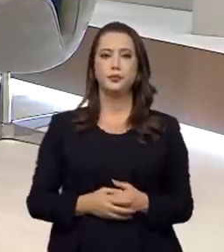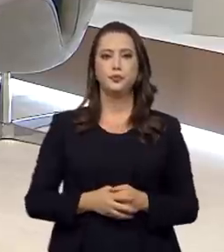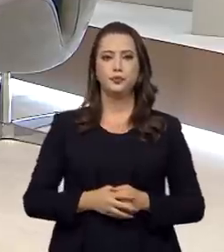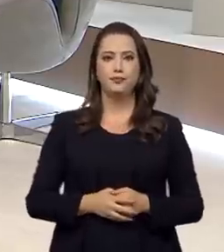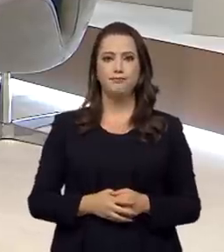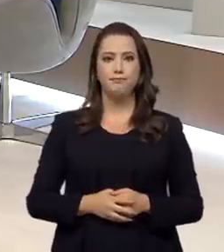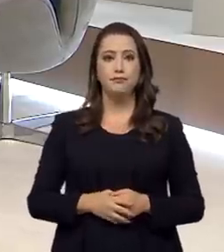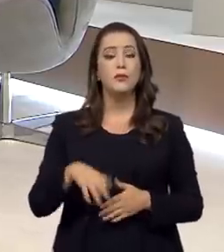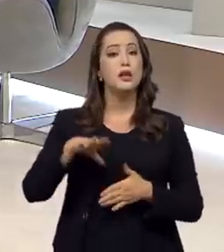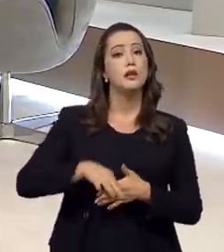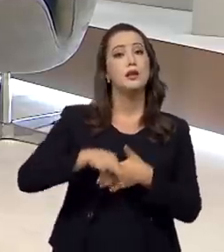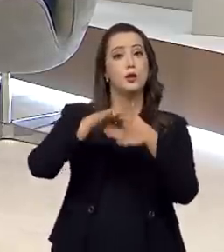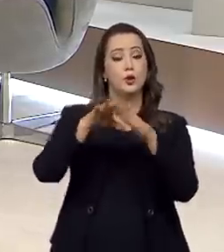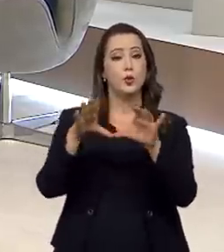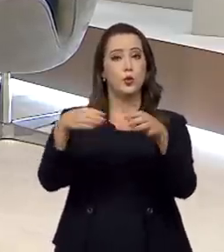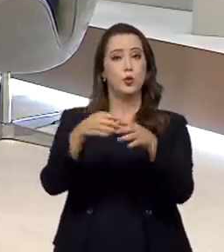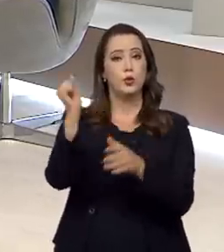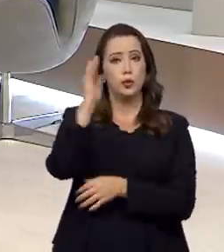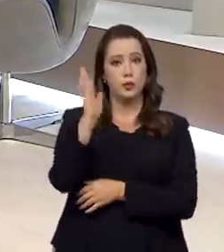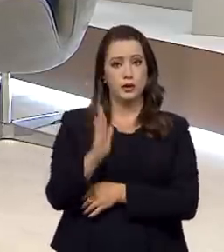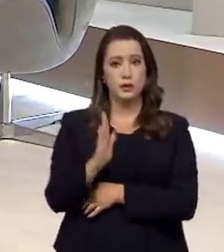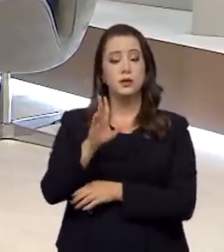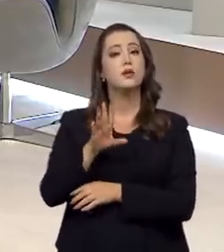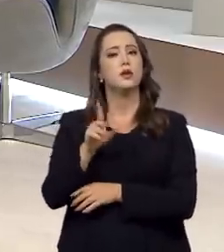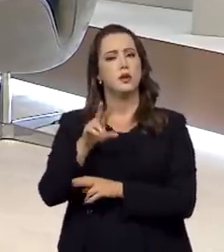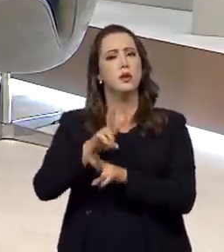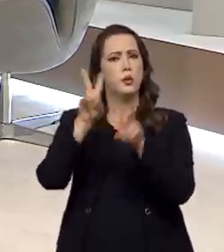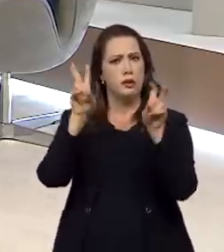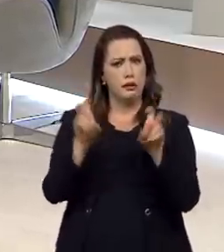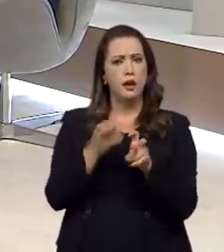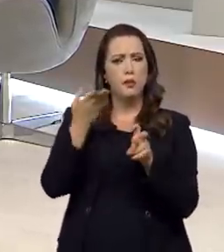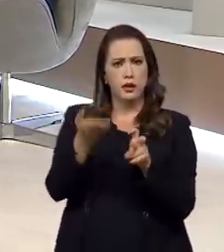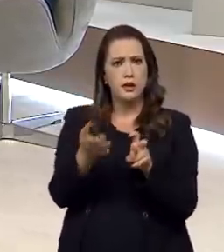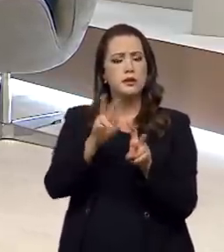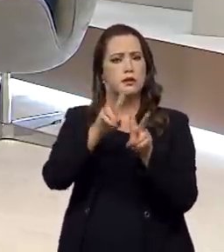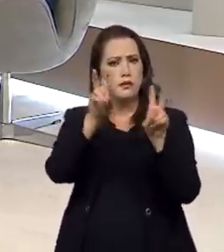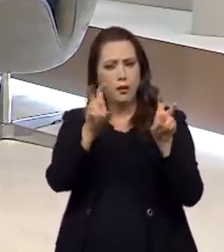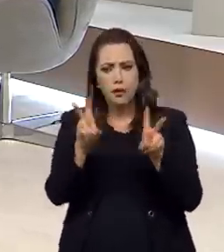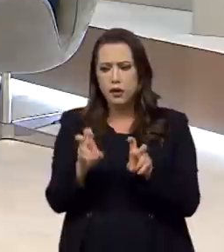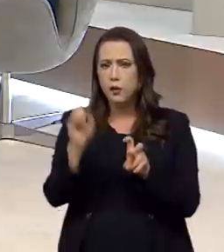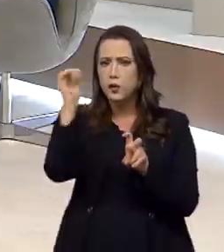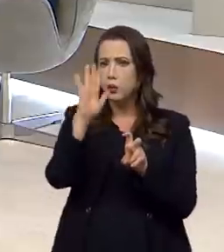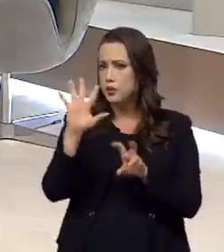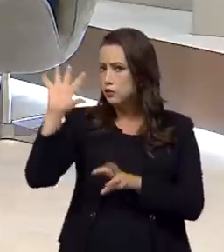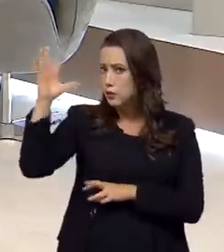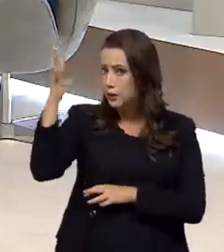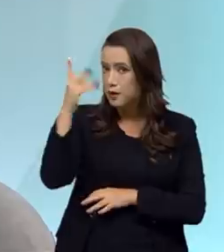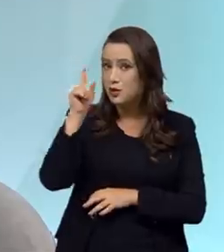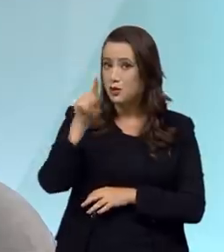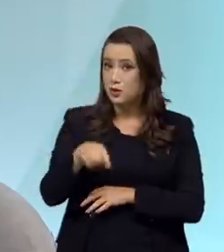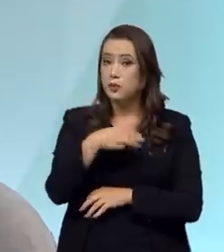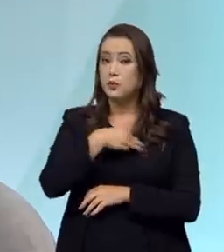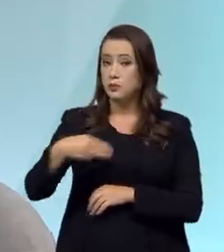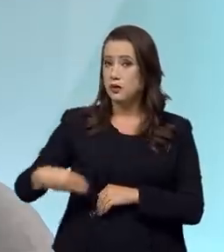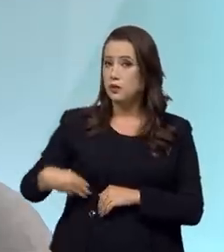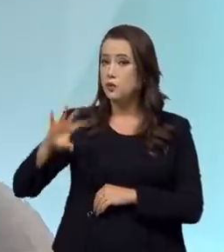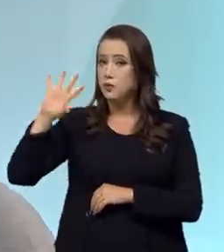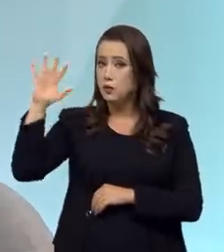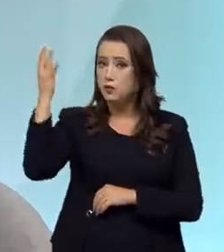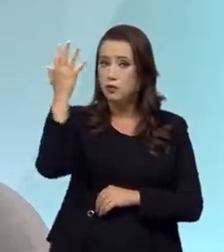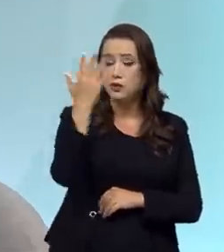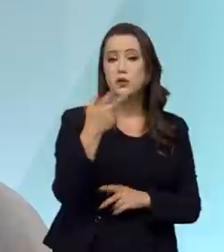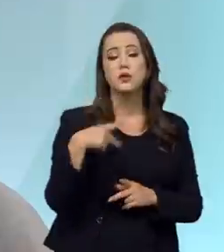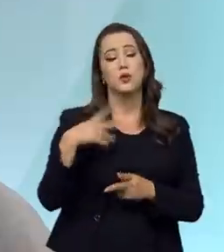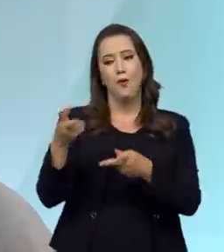Ah e quem liderou a delegação brasileira no evento e cuida de todos estes assuntos Aqui no Brasil é o ministro do meio